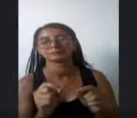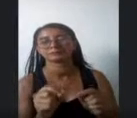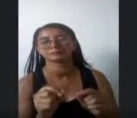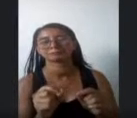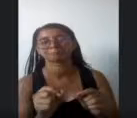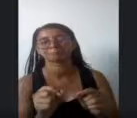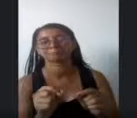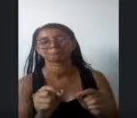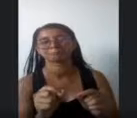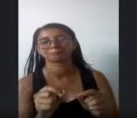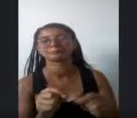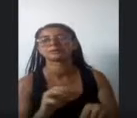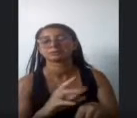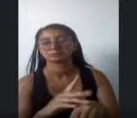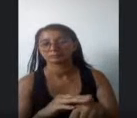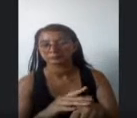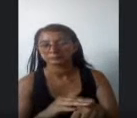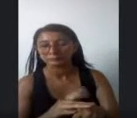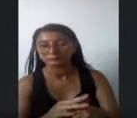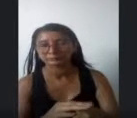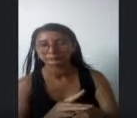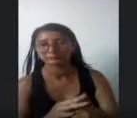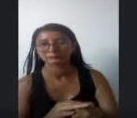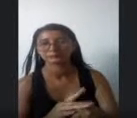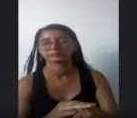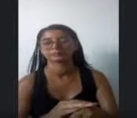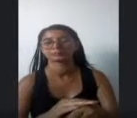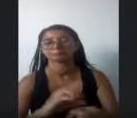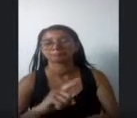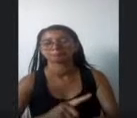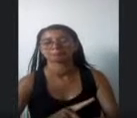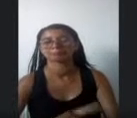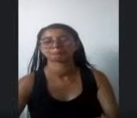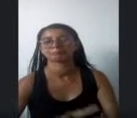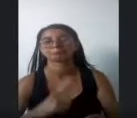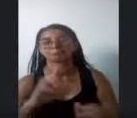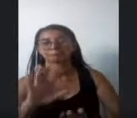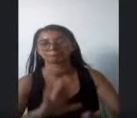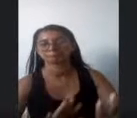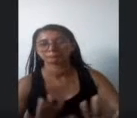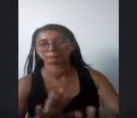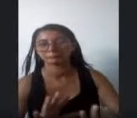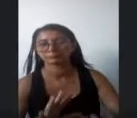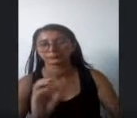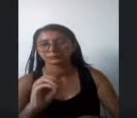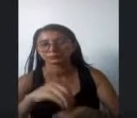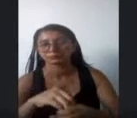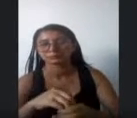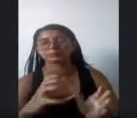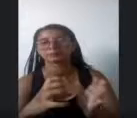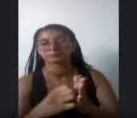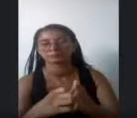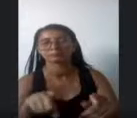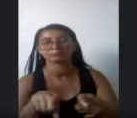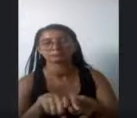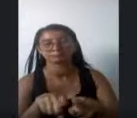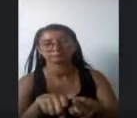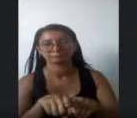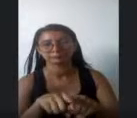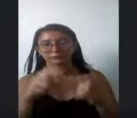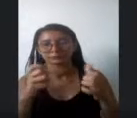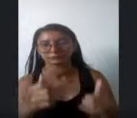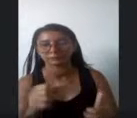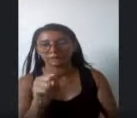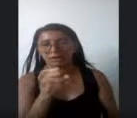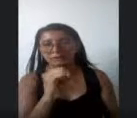altamente importante no contexto das doenças transmissíveis, no contexto do HIV. E aí, quando a gente fala de sífilis, a gente tem